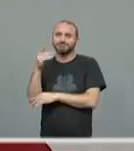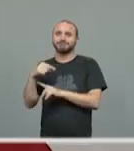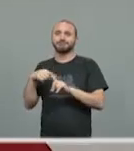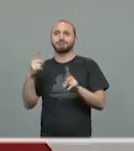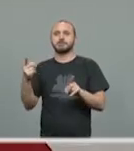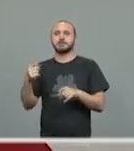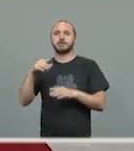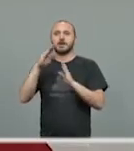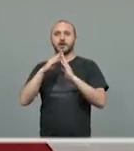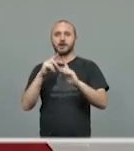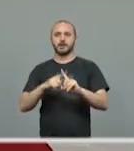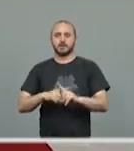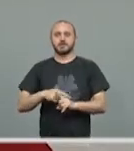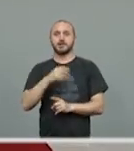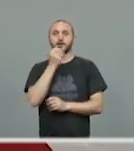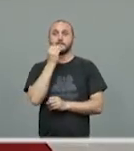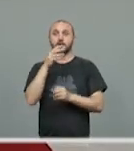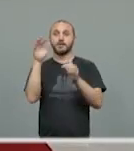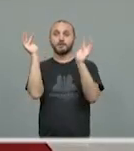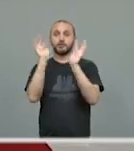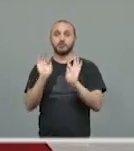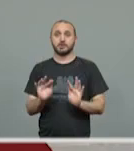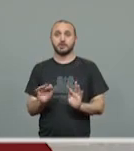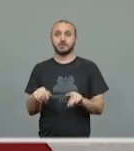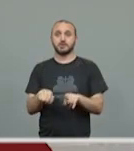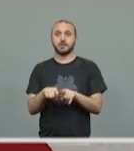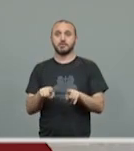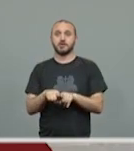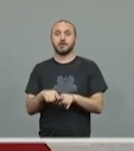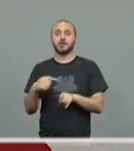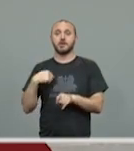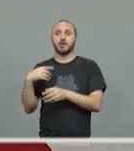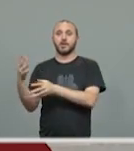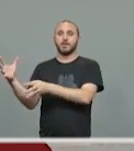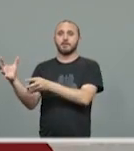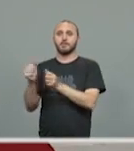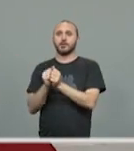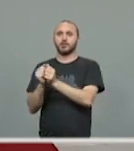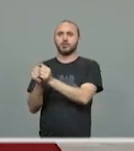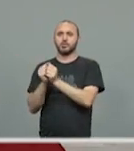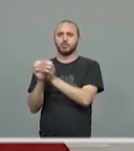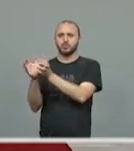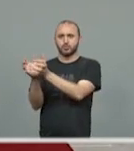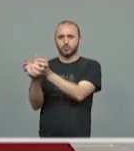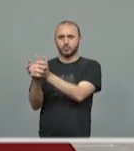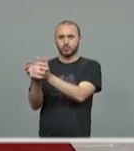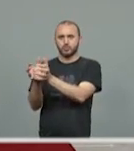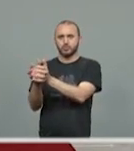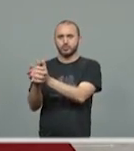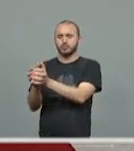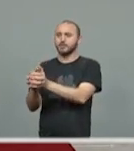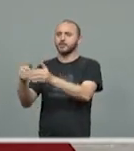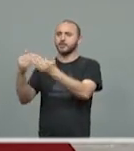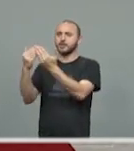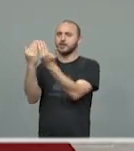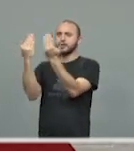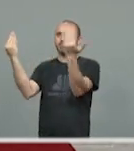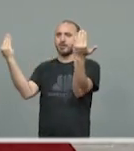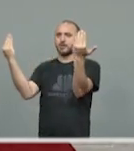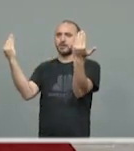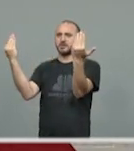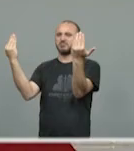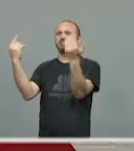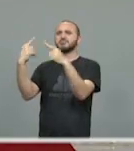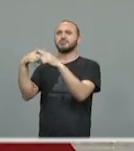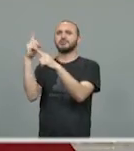a igreja das bem-aventuranças, e eu pego o meu grupo e ponho na porta, quando deixo, né, porque ela é